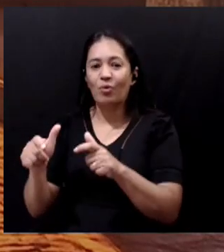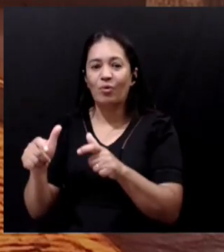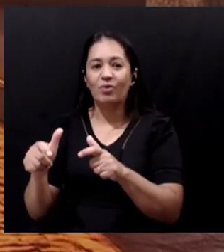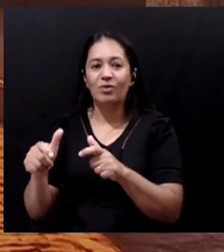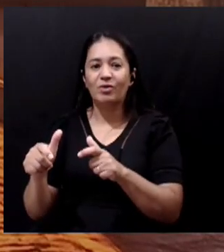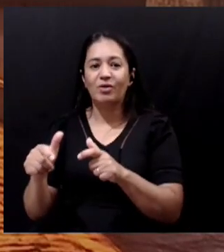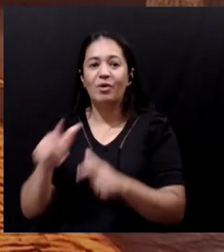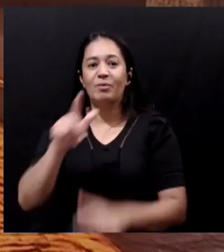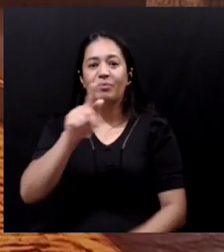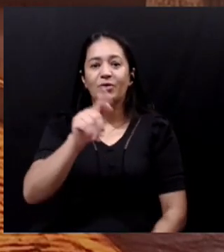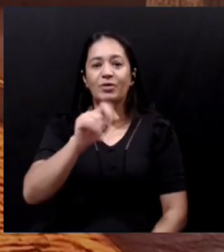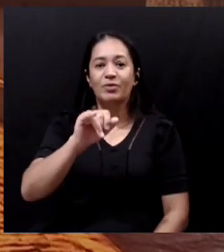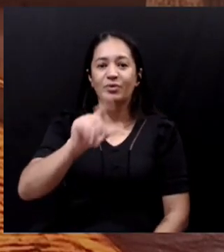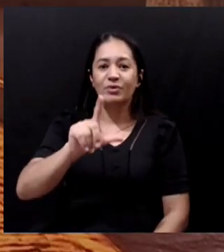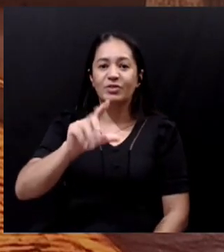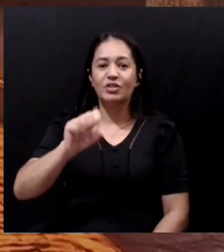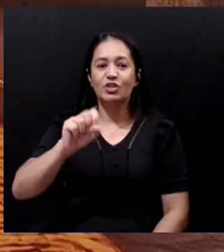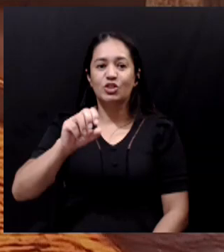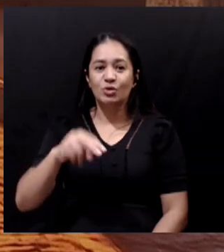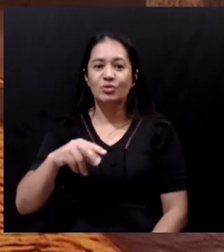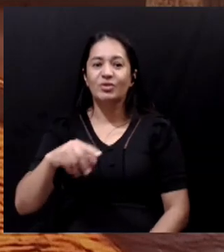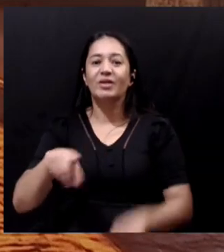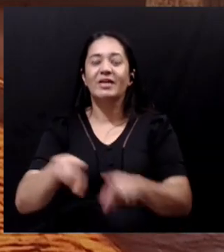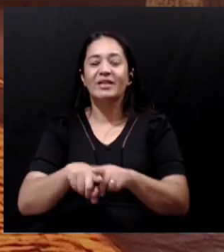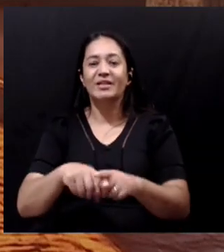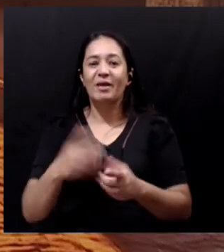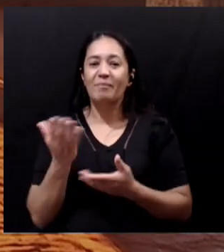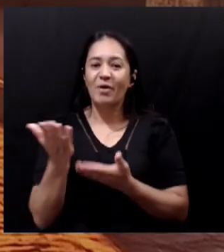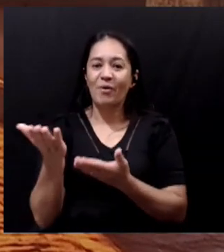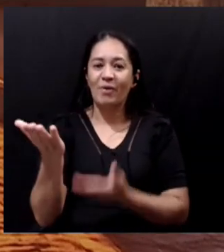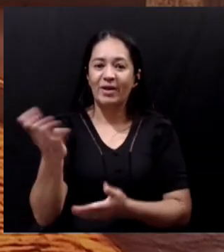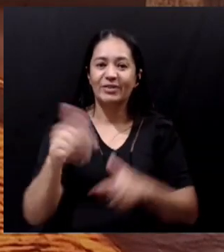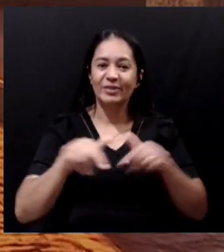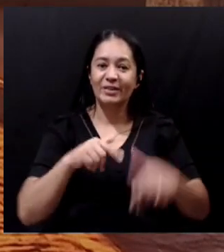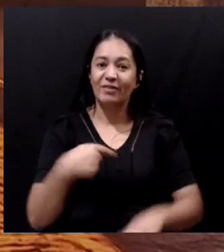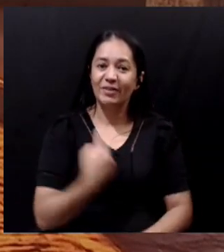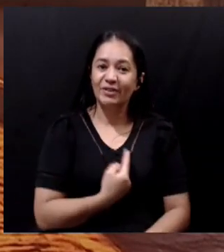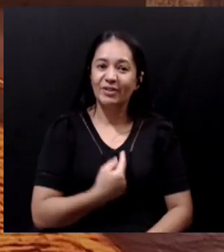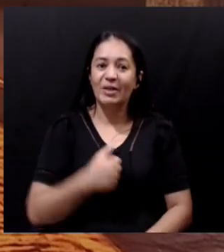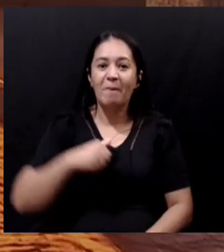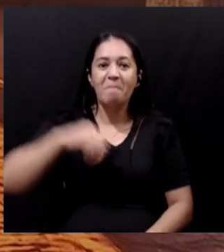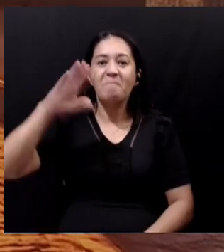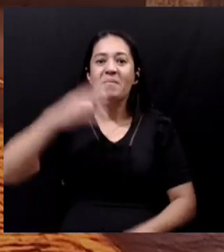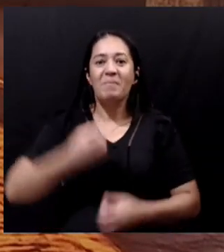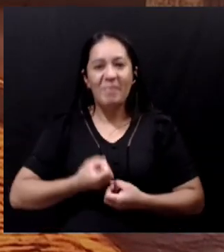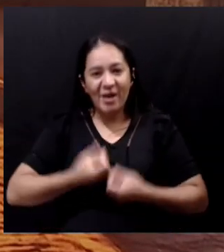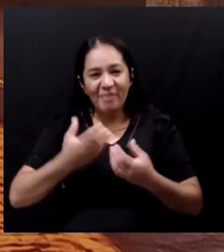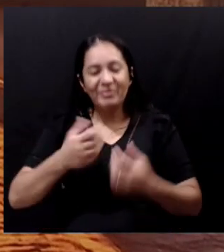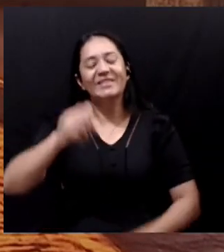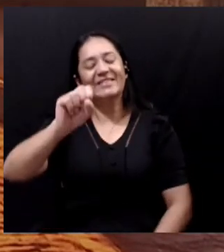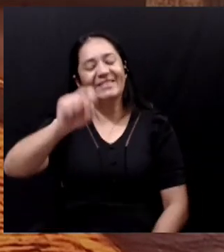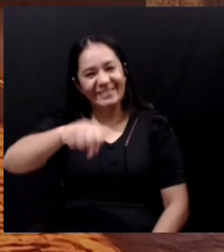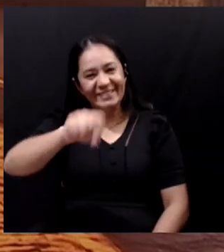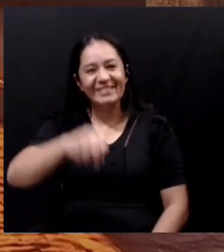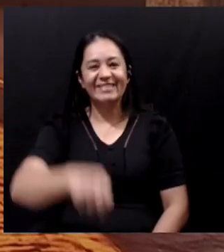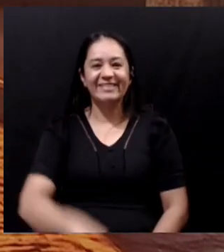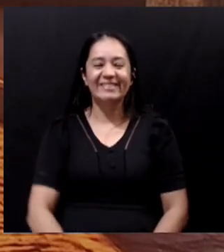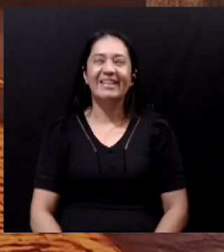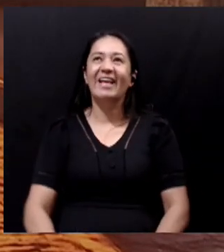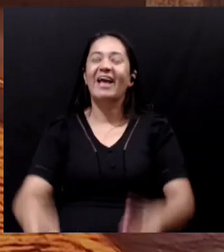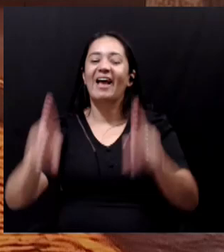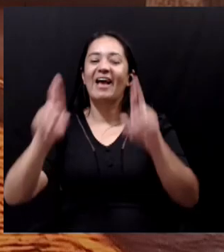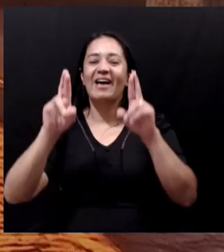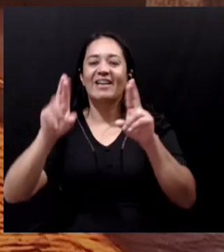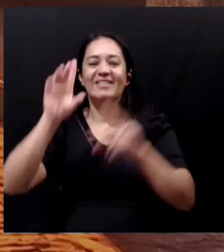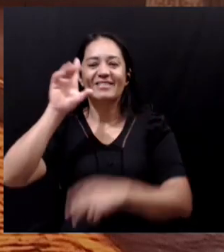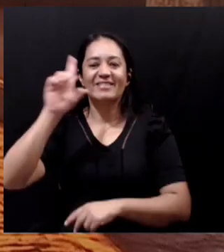era um garçom nosso. Então... Mais frutos ainda? Mais frutos ainda. Graças a Deus, assim, e o que o Gilson